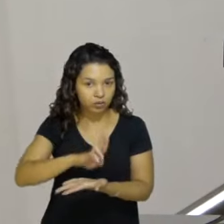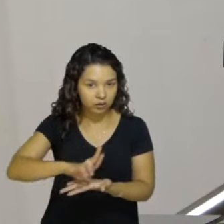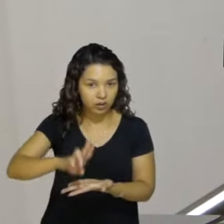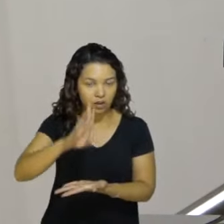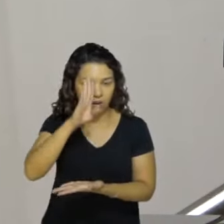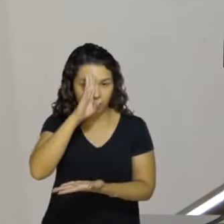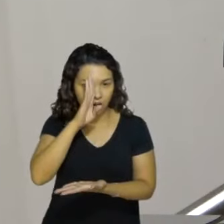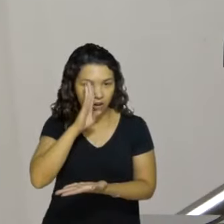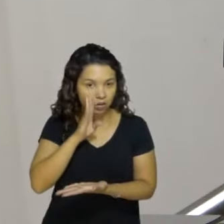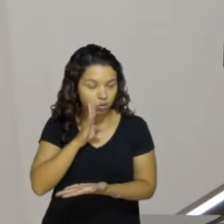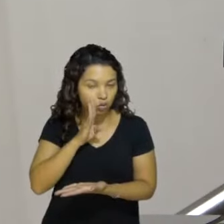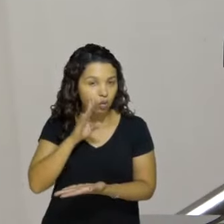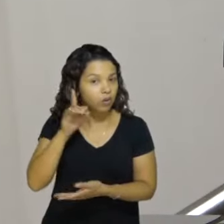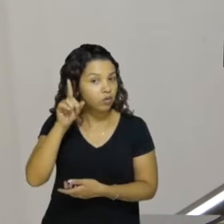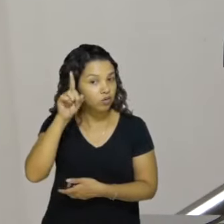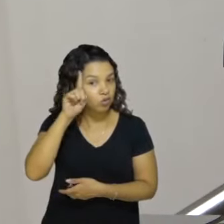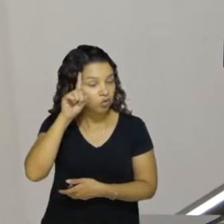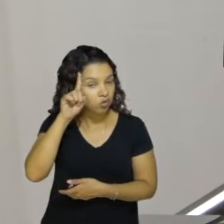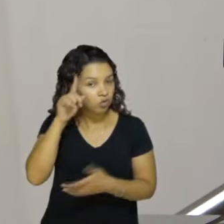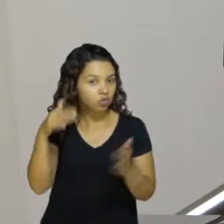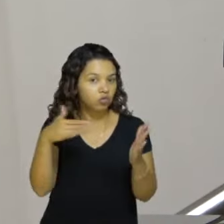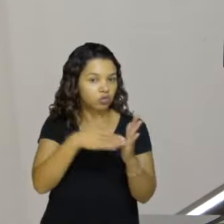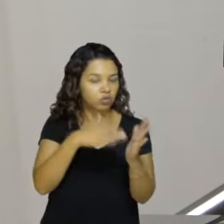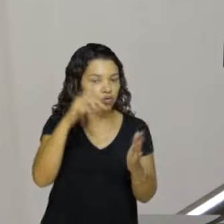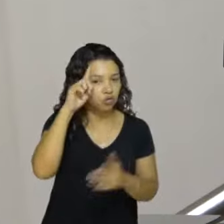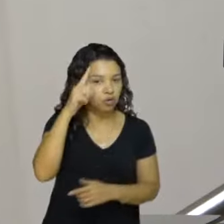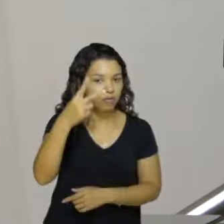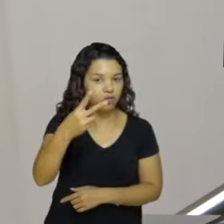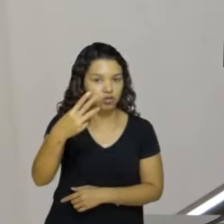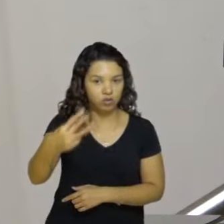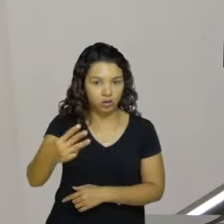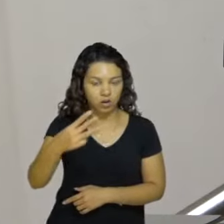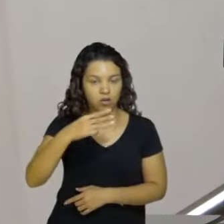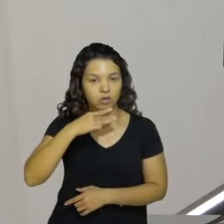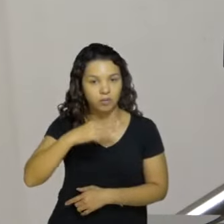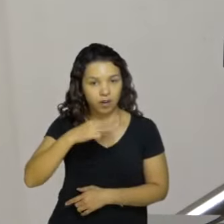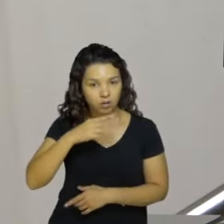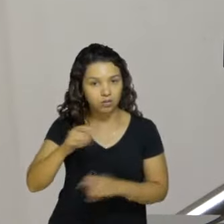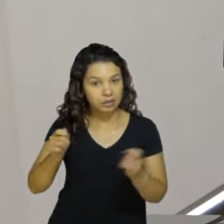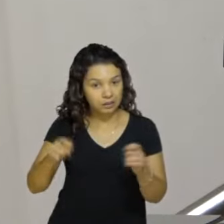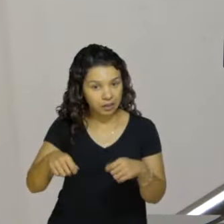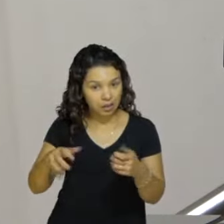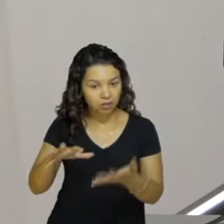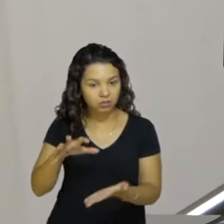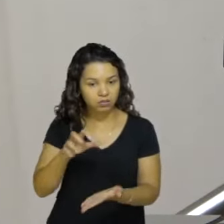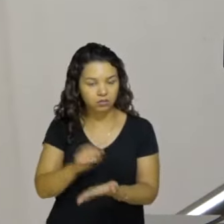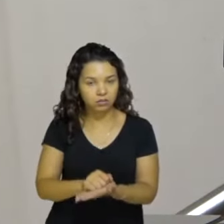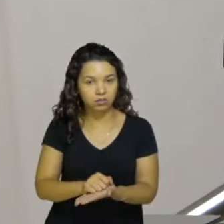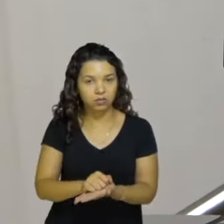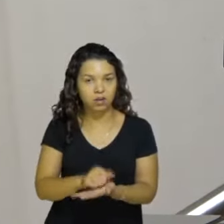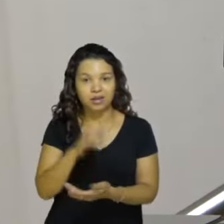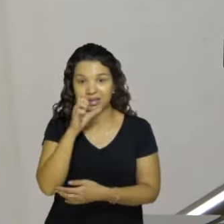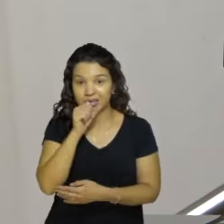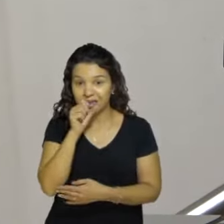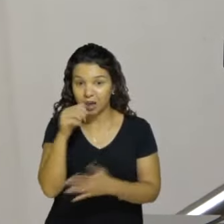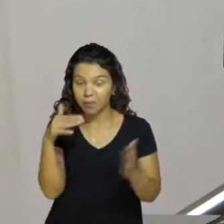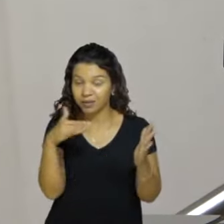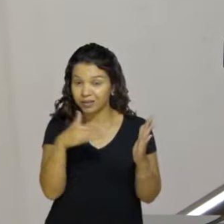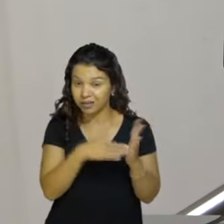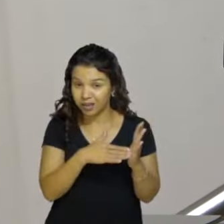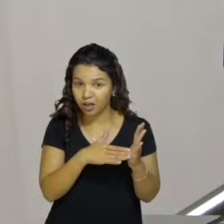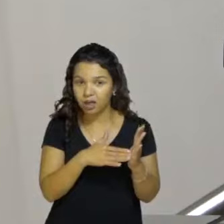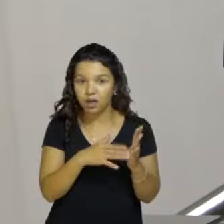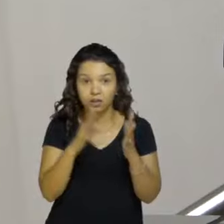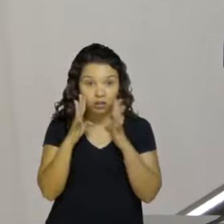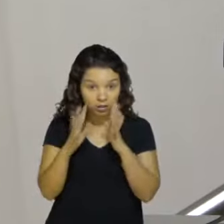dia até o dia 23 de março, ele pode se credenciar. Então, até sábado, atenção, você que está no